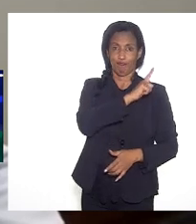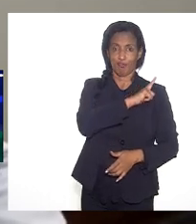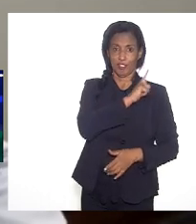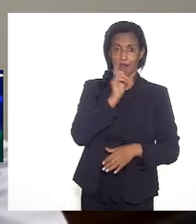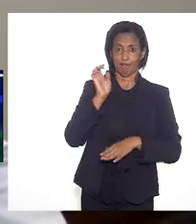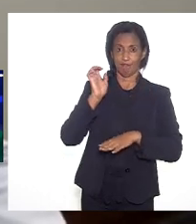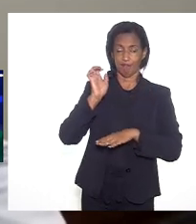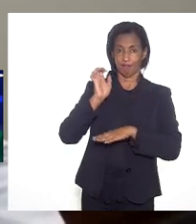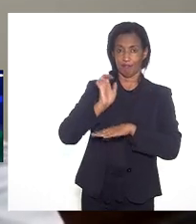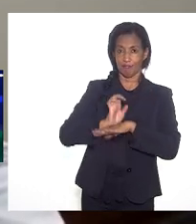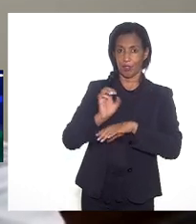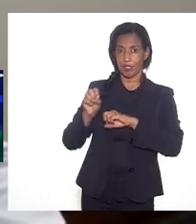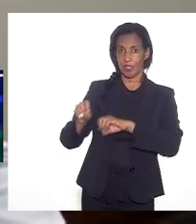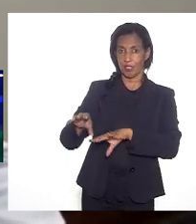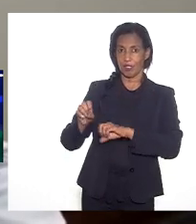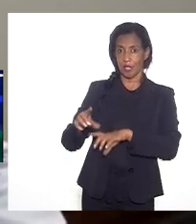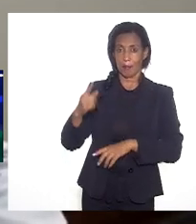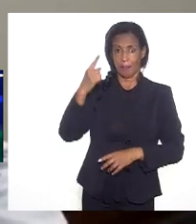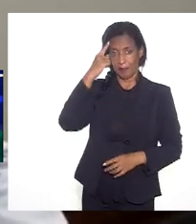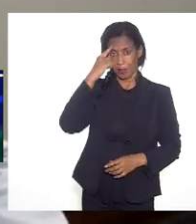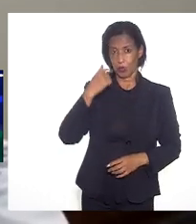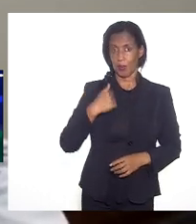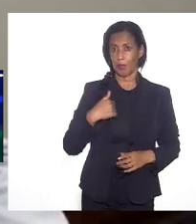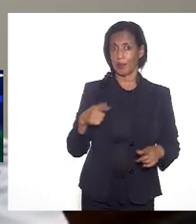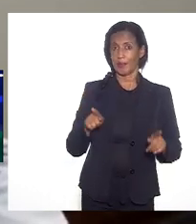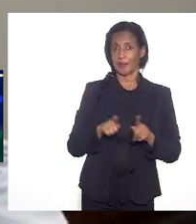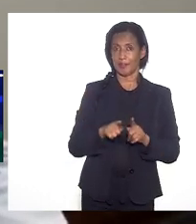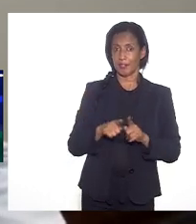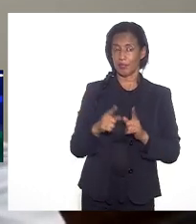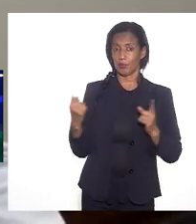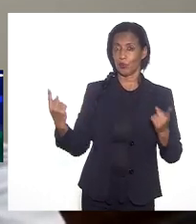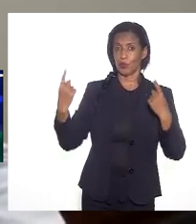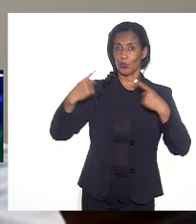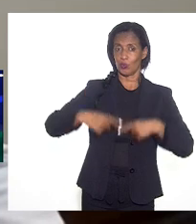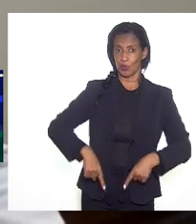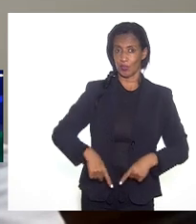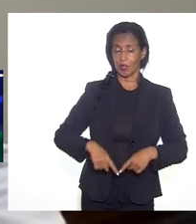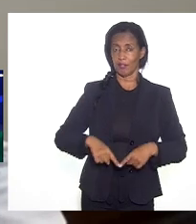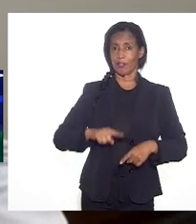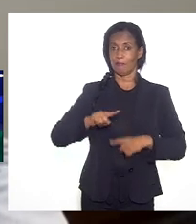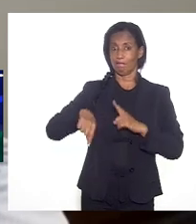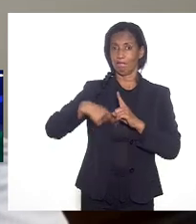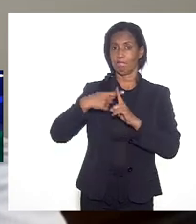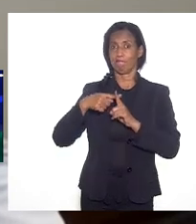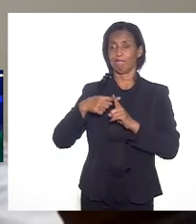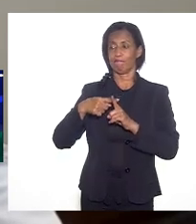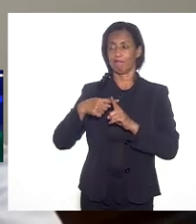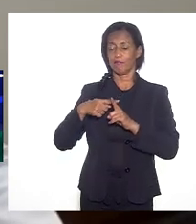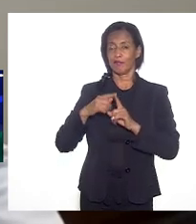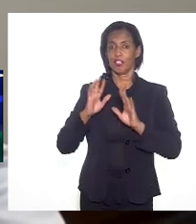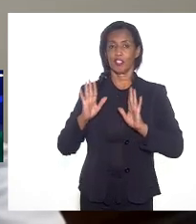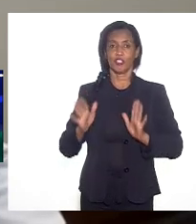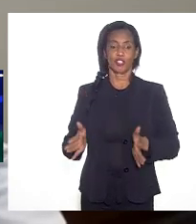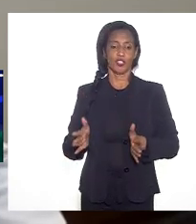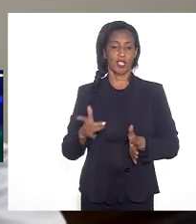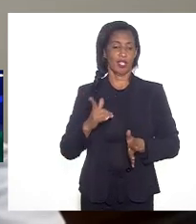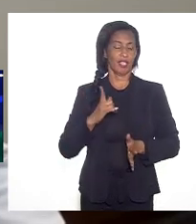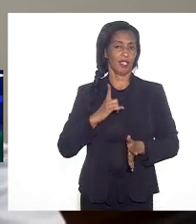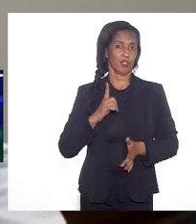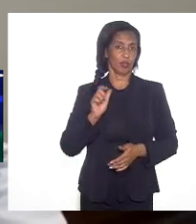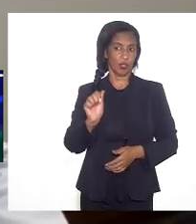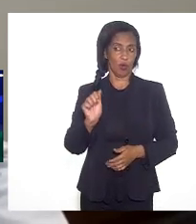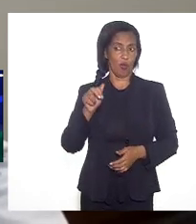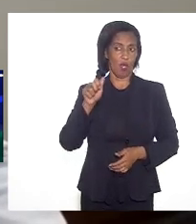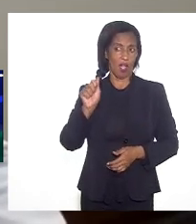Janeiro, enfrentará, penso eu, como eu dizia, um desafio adicional já que o senhor